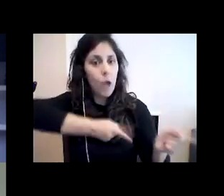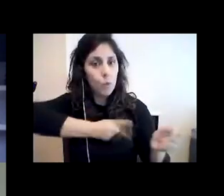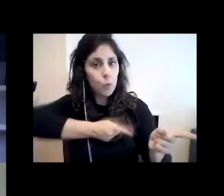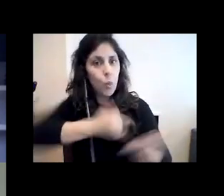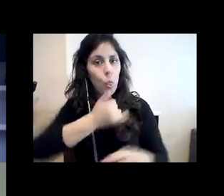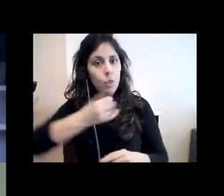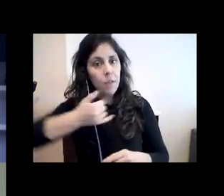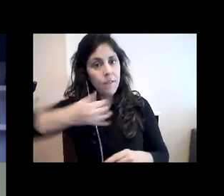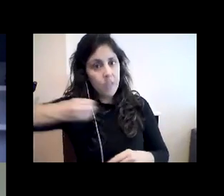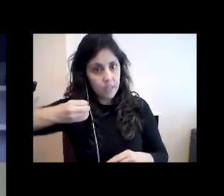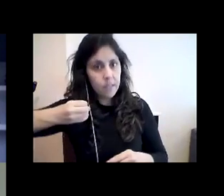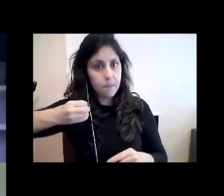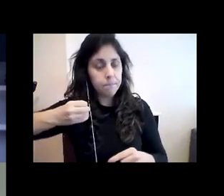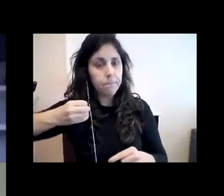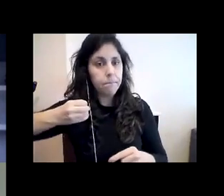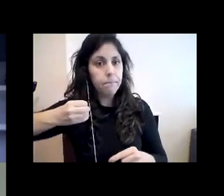2020,